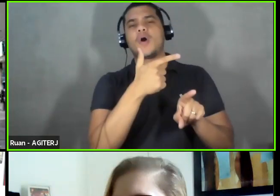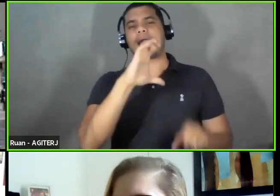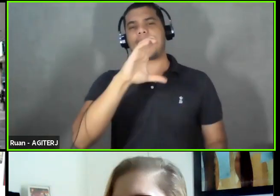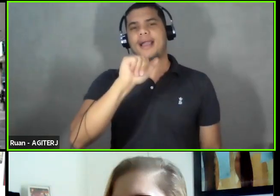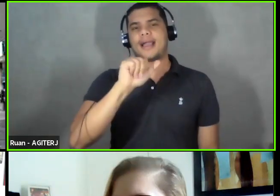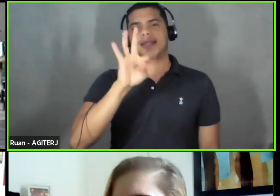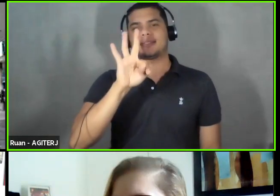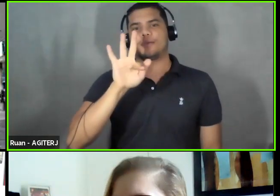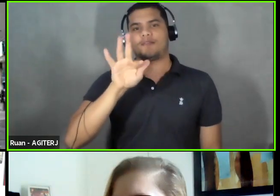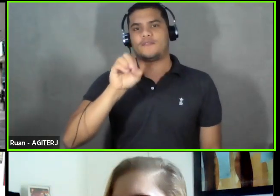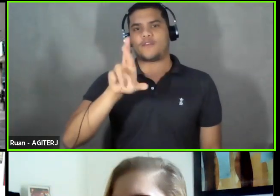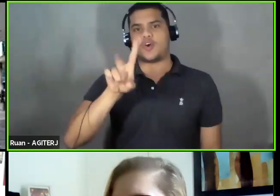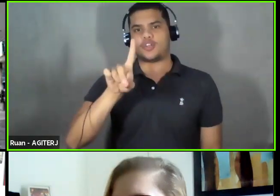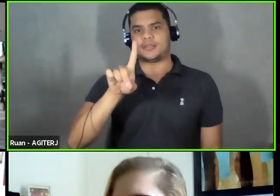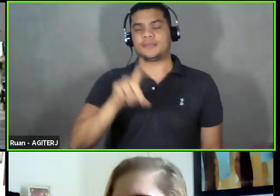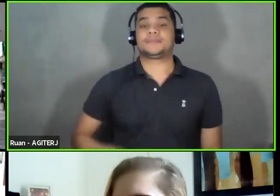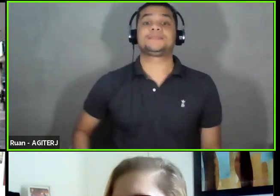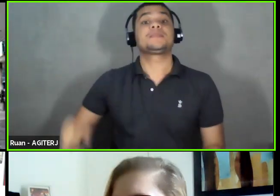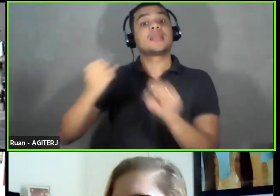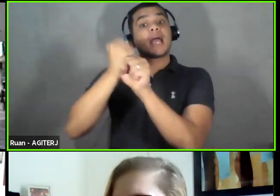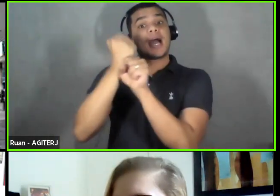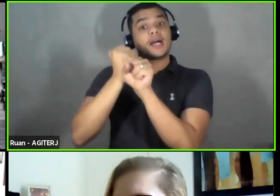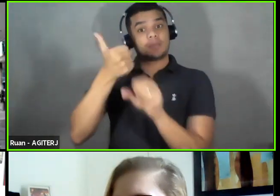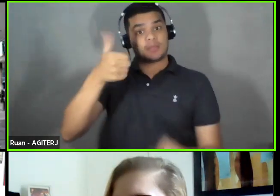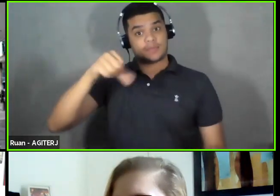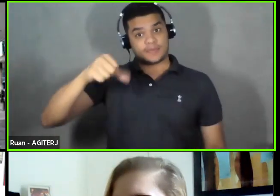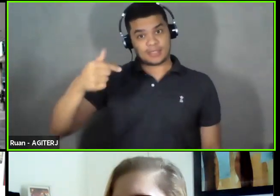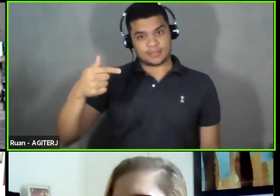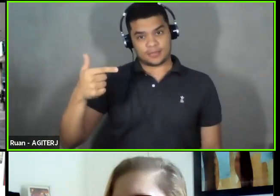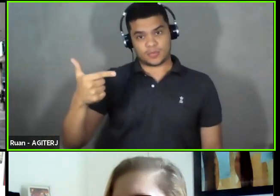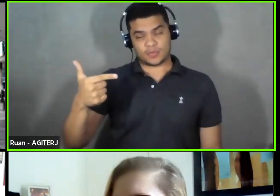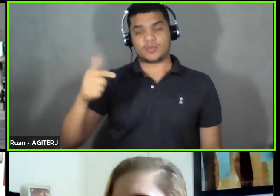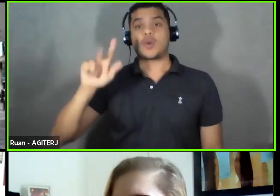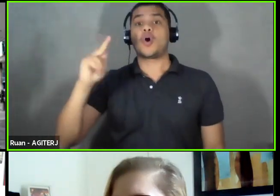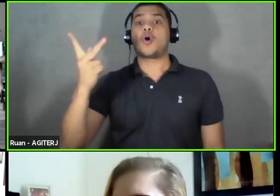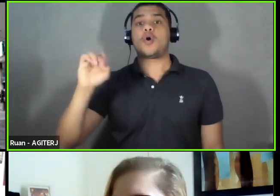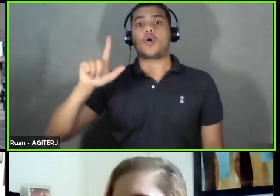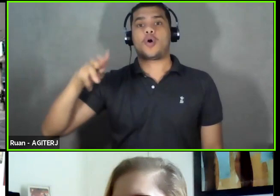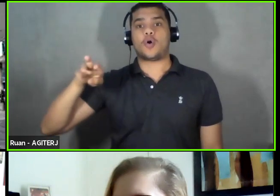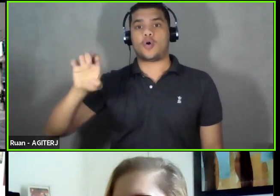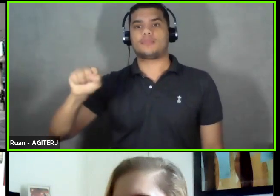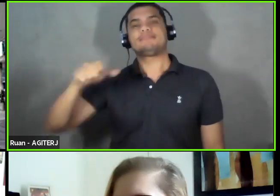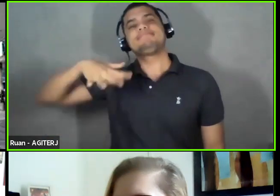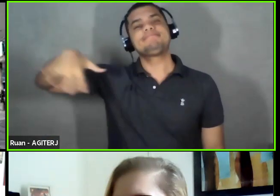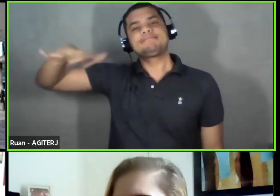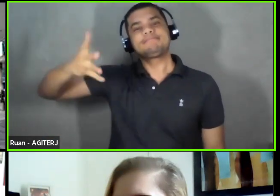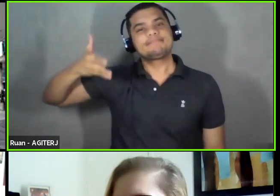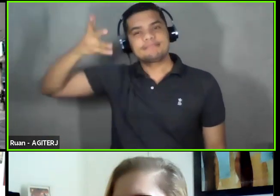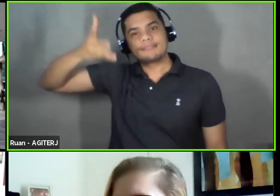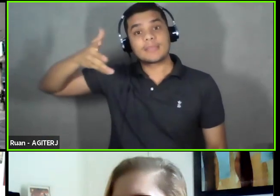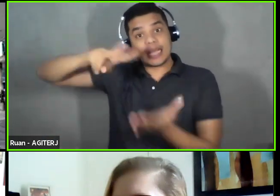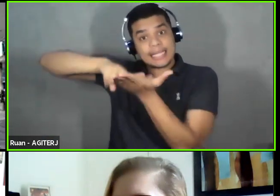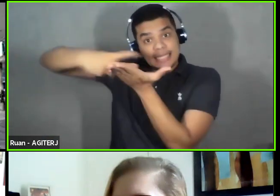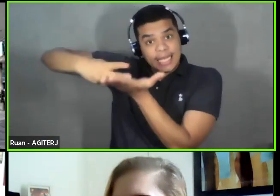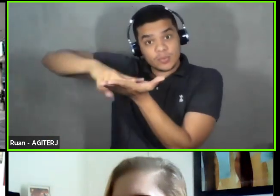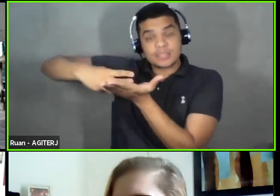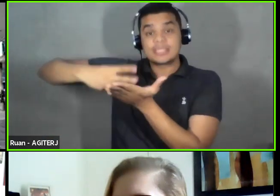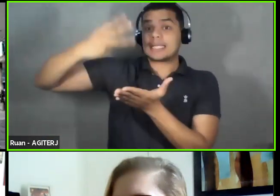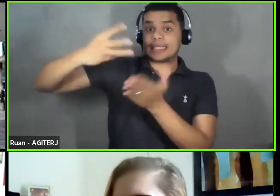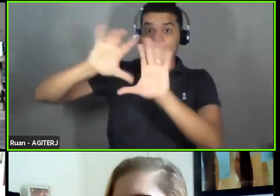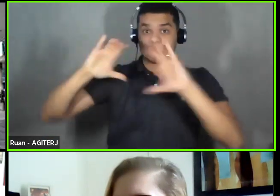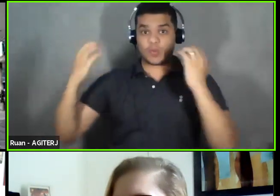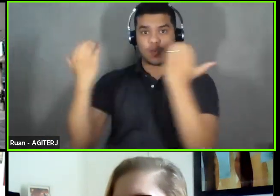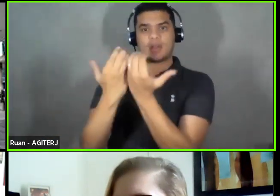em 1972, o trabalho que James Holmes apresentou na sessão temática de tradução no 3º